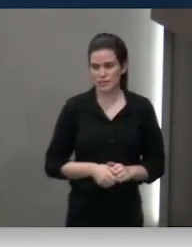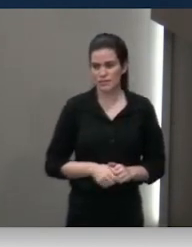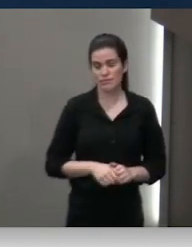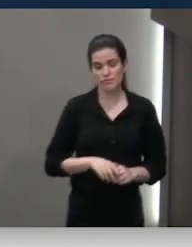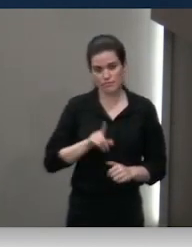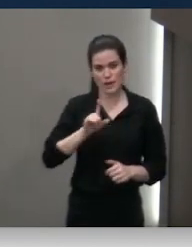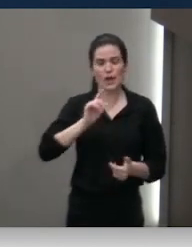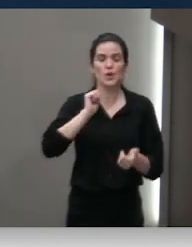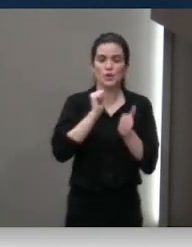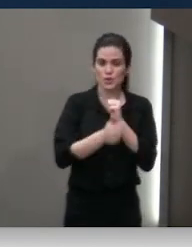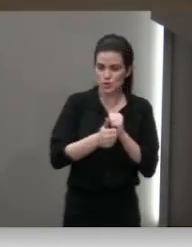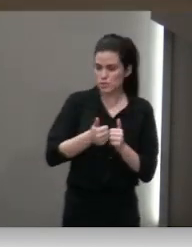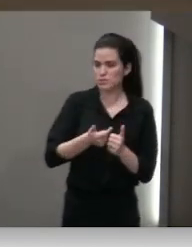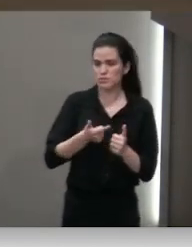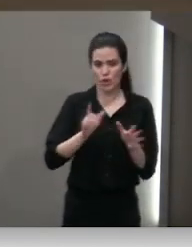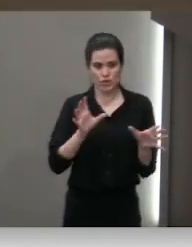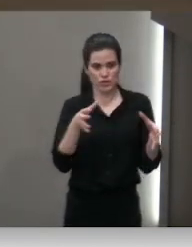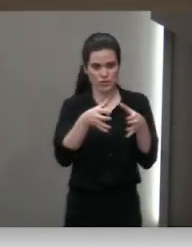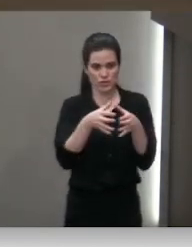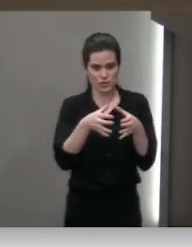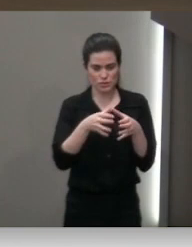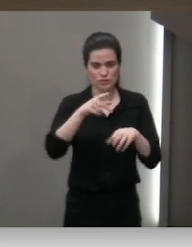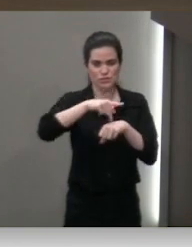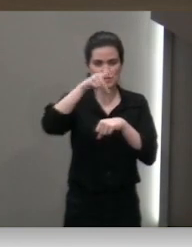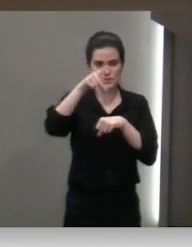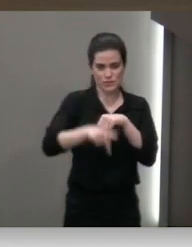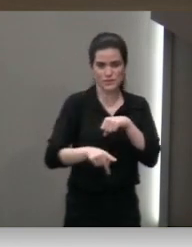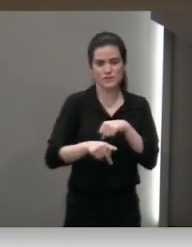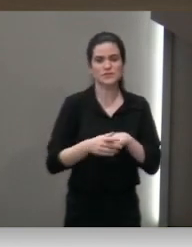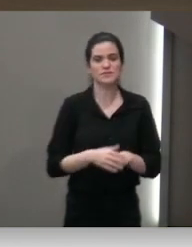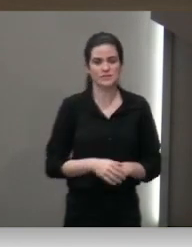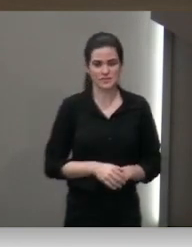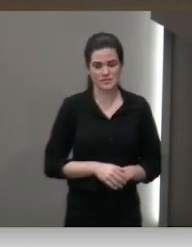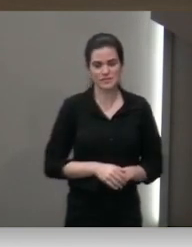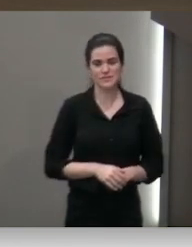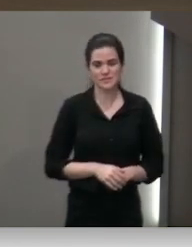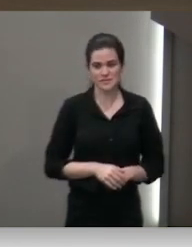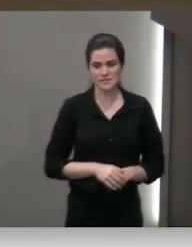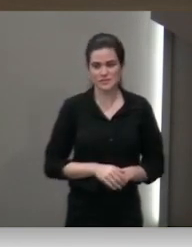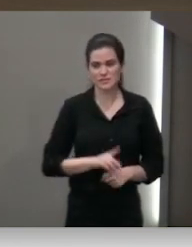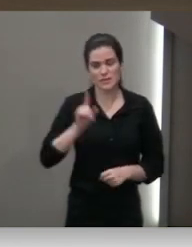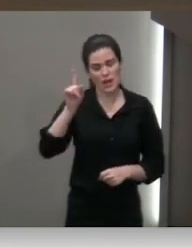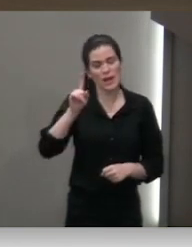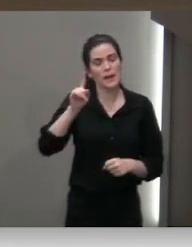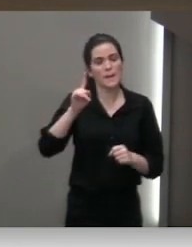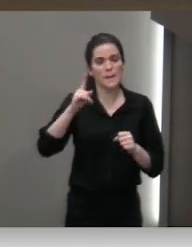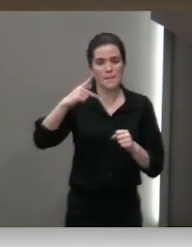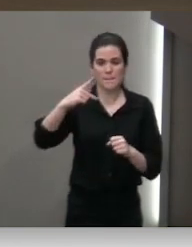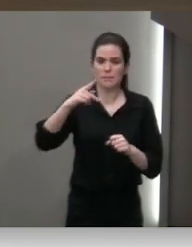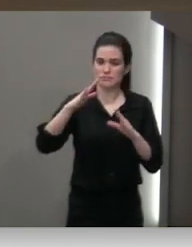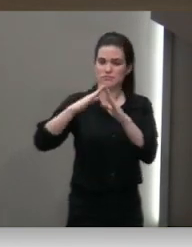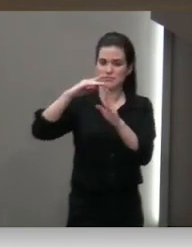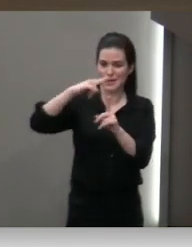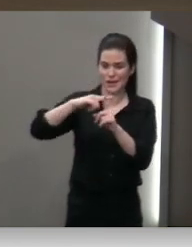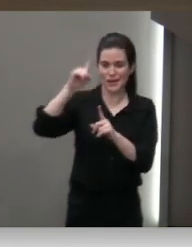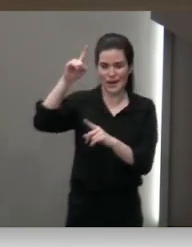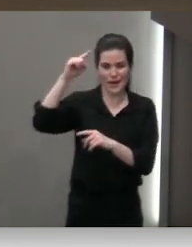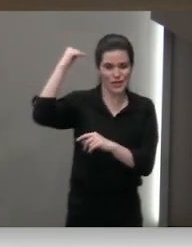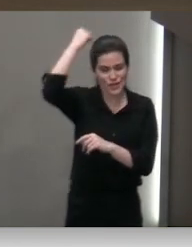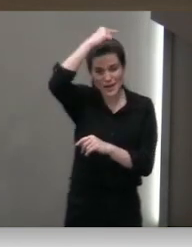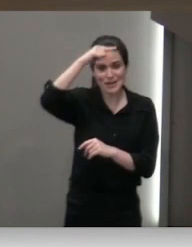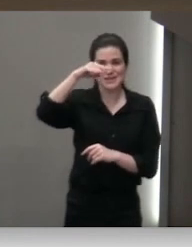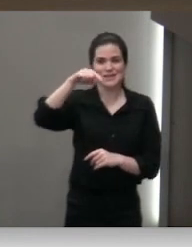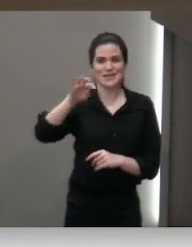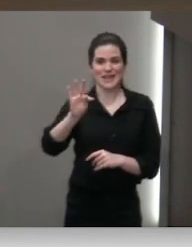Campestre, Esporte Clube Passuno, também com gestão por anos de grupo da Paróquia Santa Terezinha, se